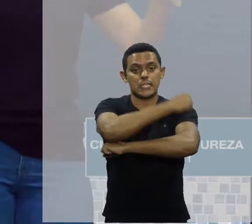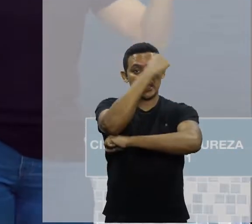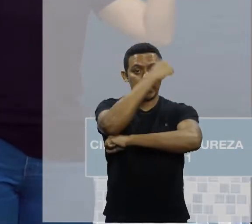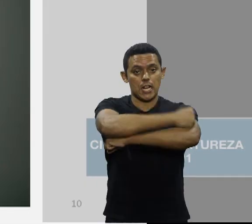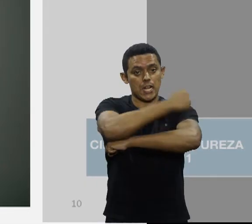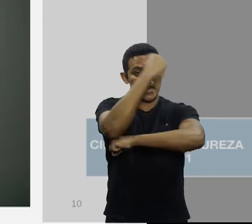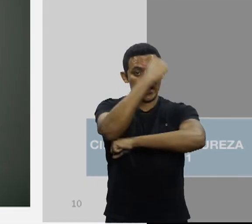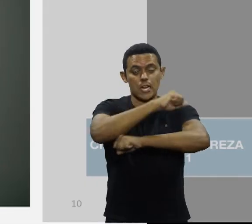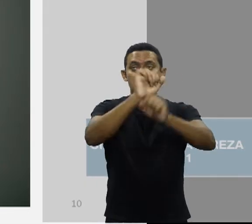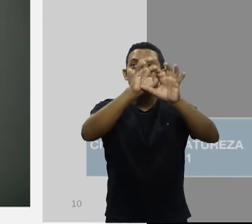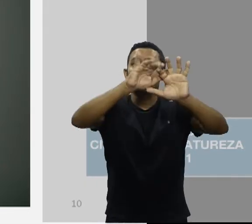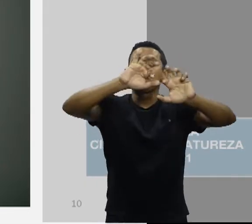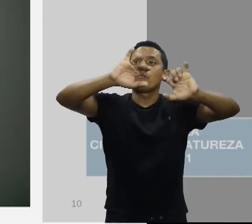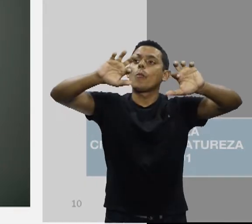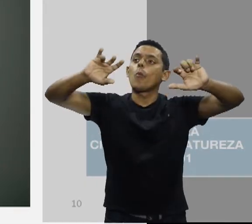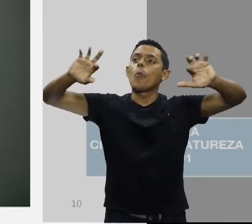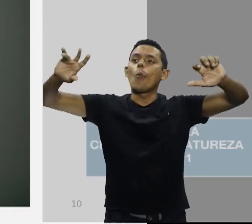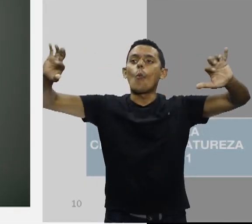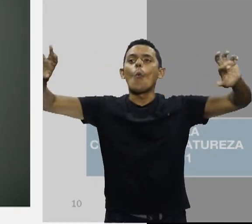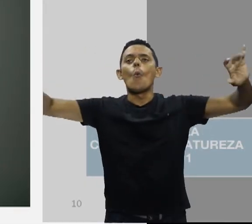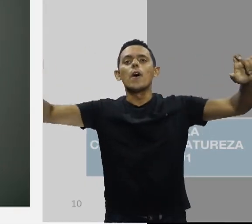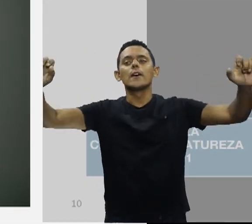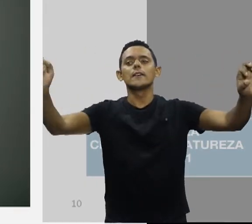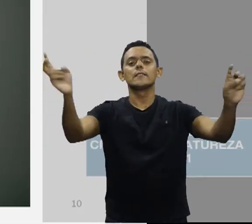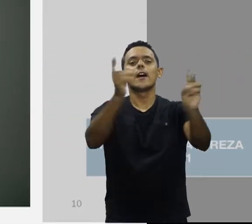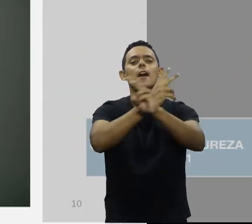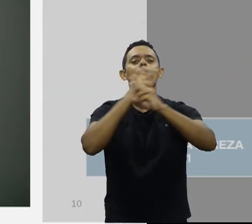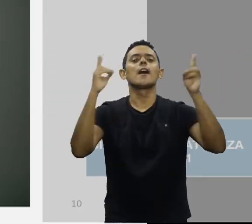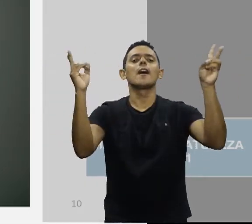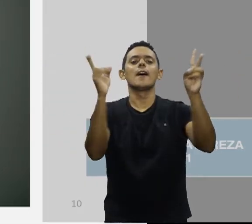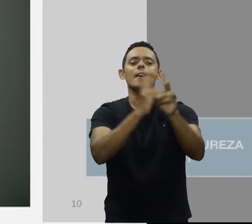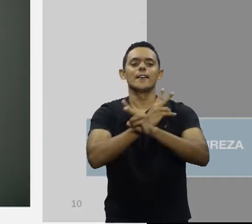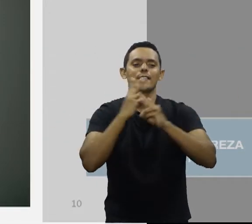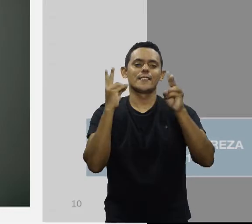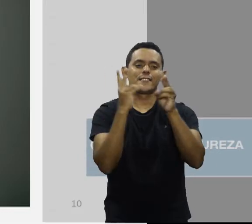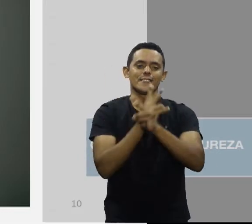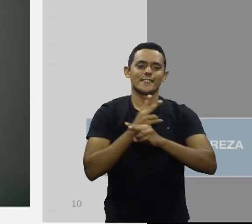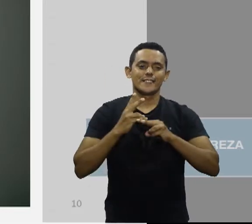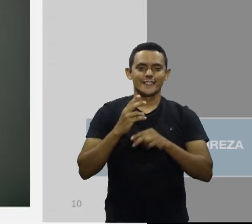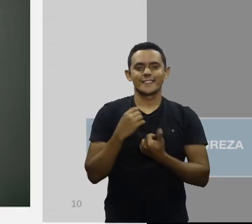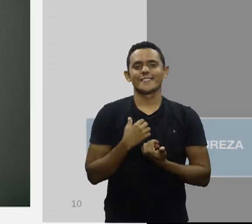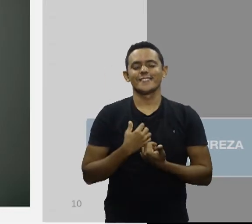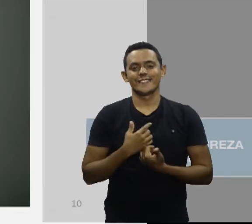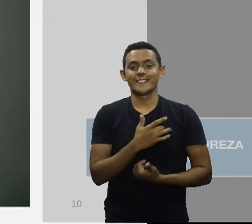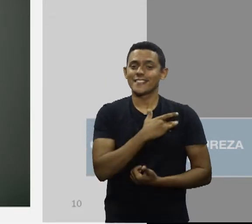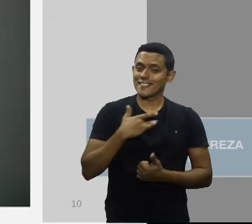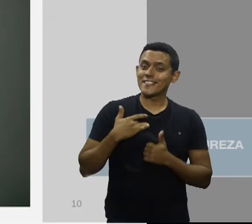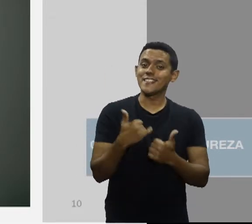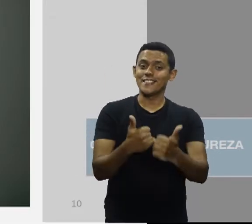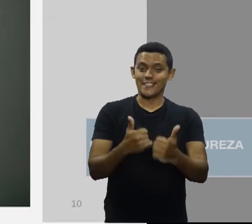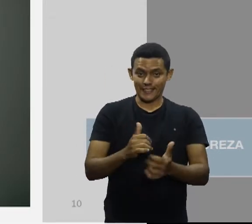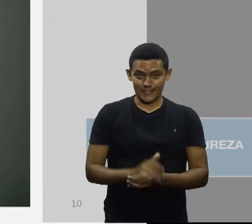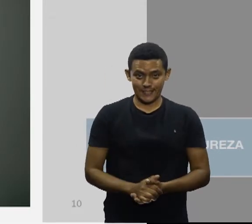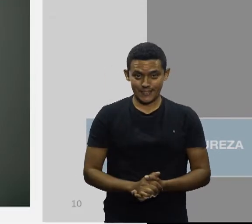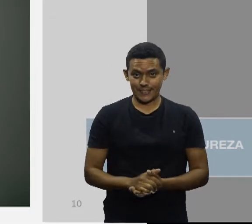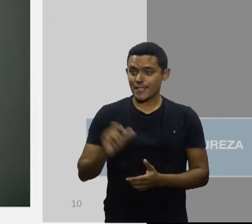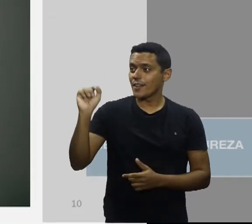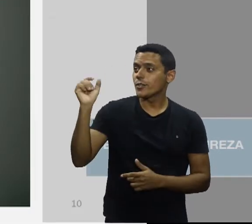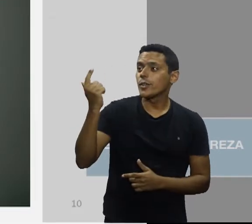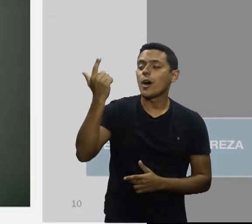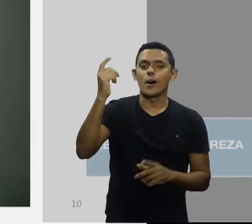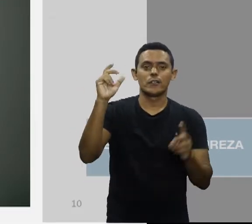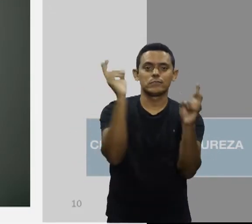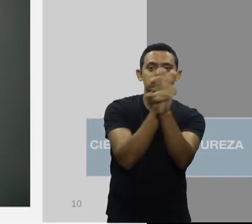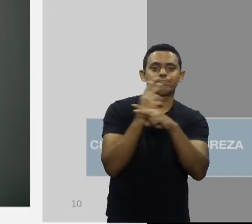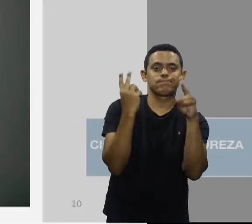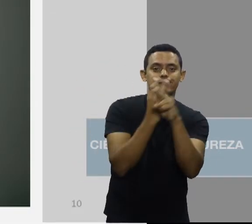homem abrindo uma janela para que o ar entre. Então, é muito importante que a gente não fique em ambientes sem ventilação.